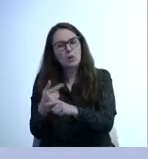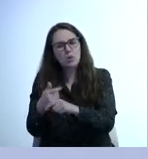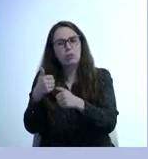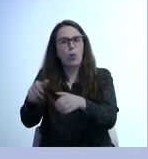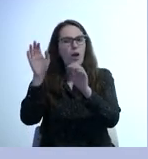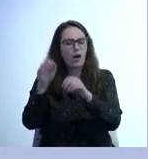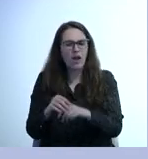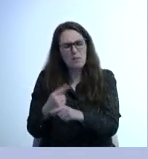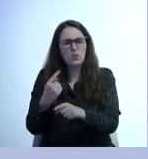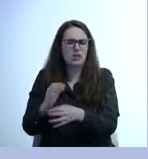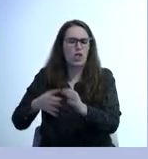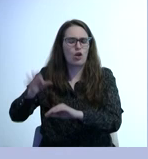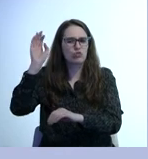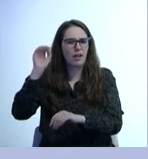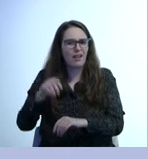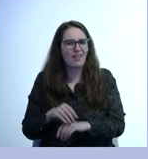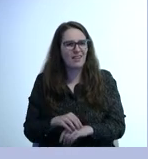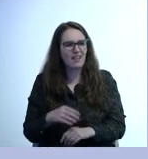faça sentido. Uma coisa assim neste género.